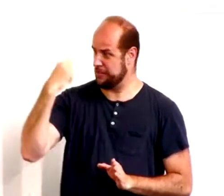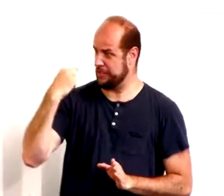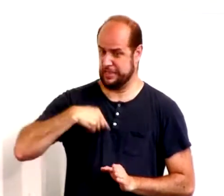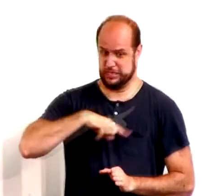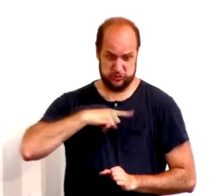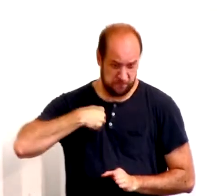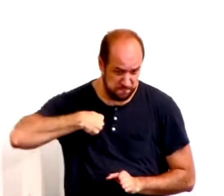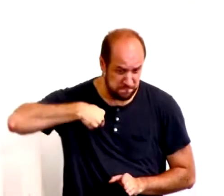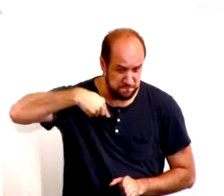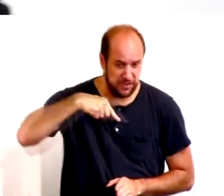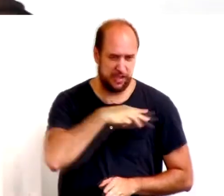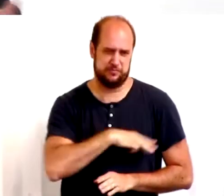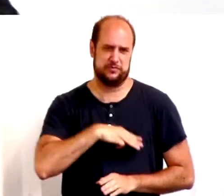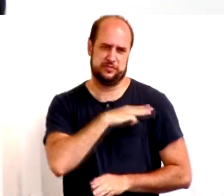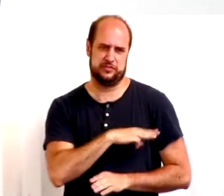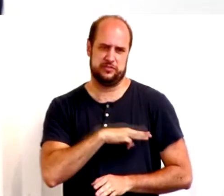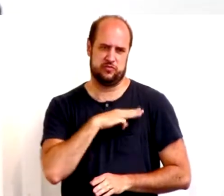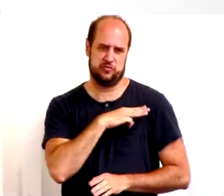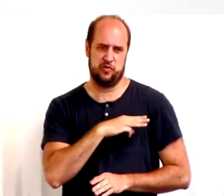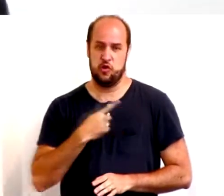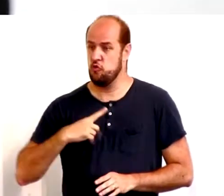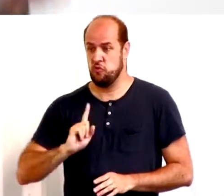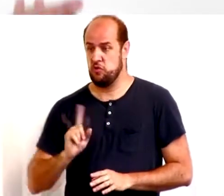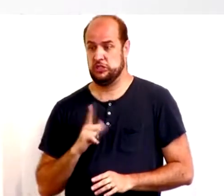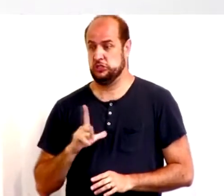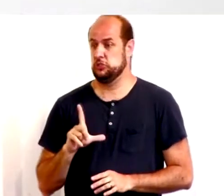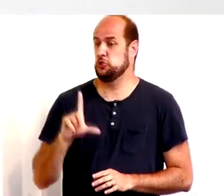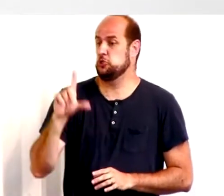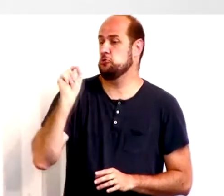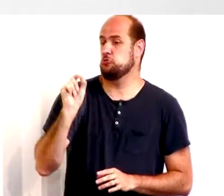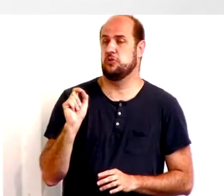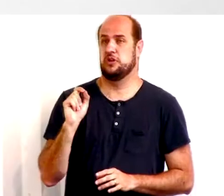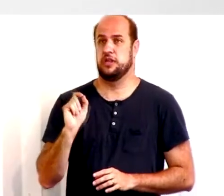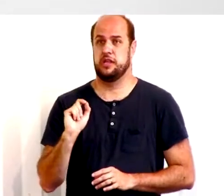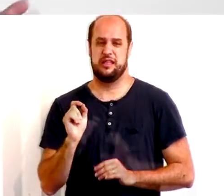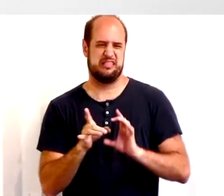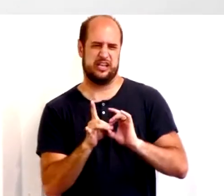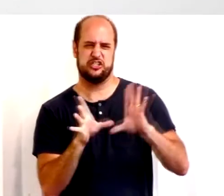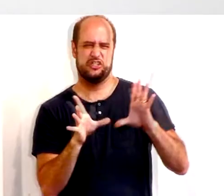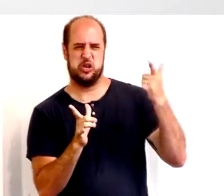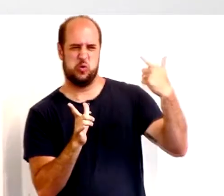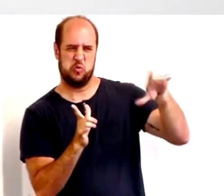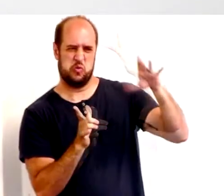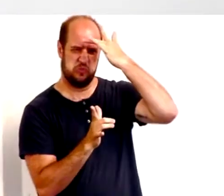uma opção. A missão não é alguma coisa que alguém vai fazer melhor do que eu, porque